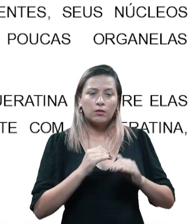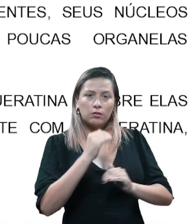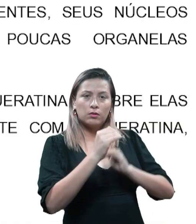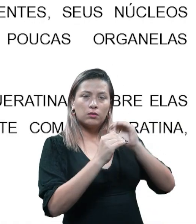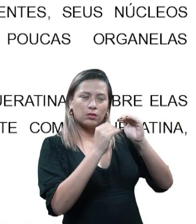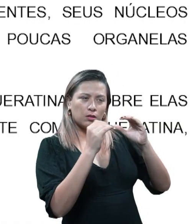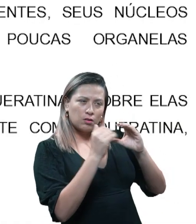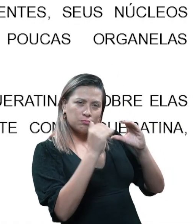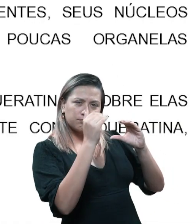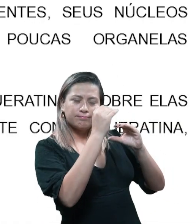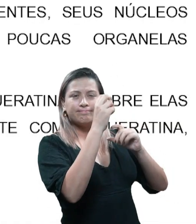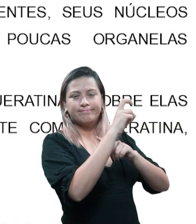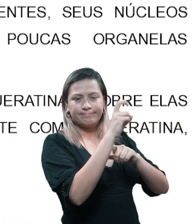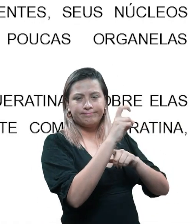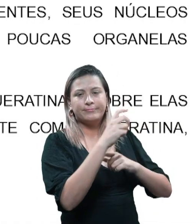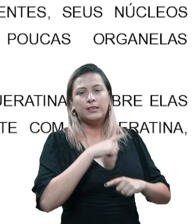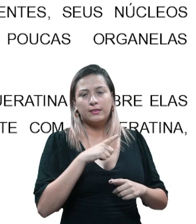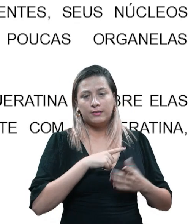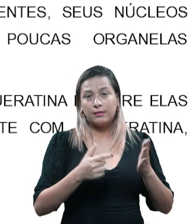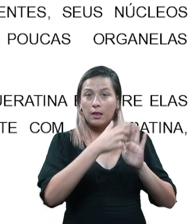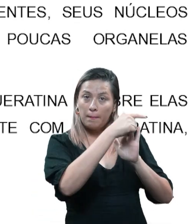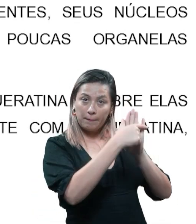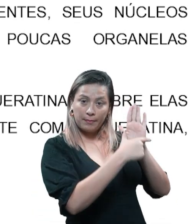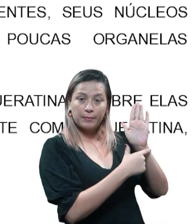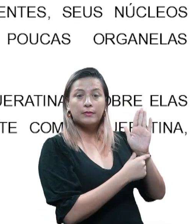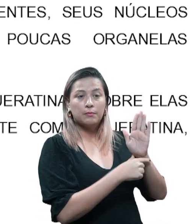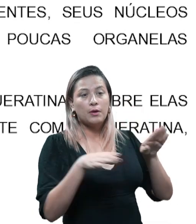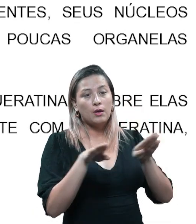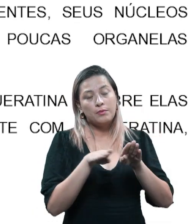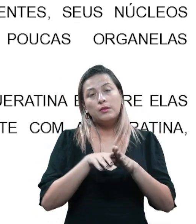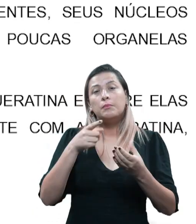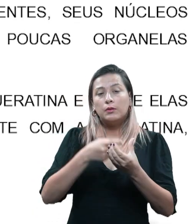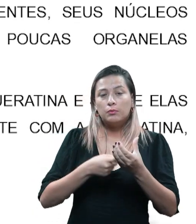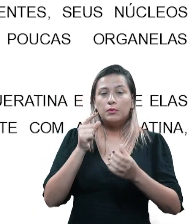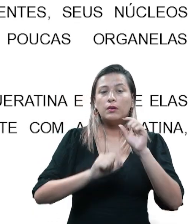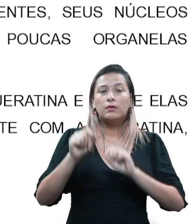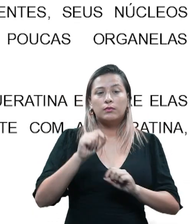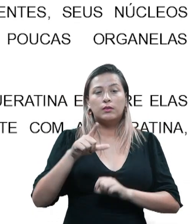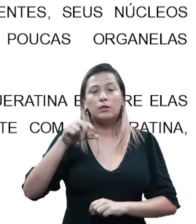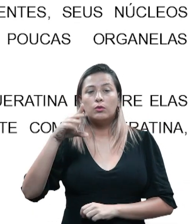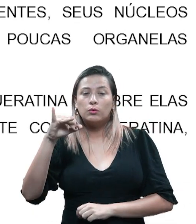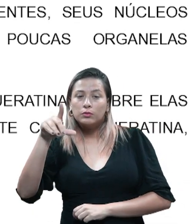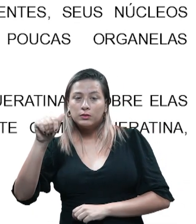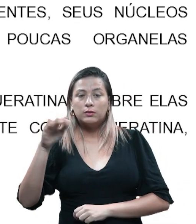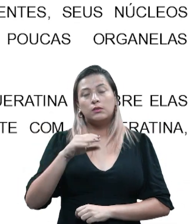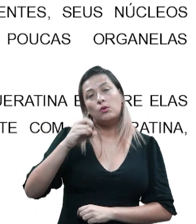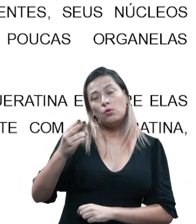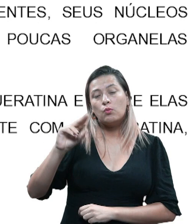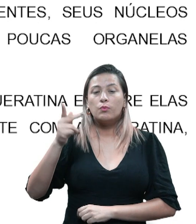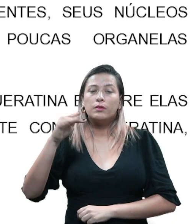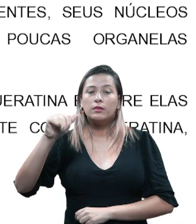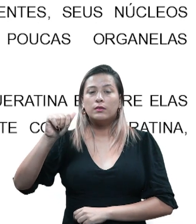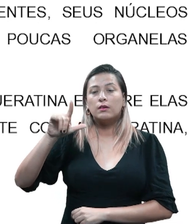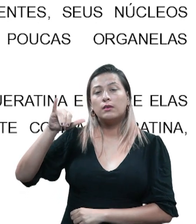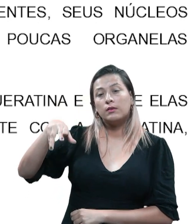camada da epiderme presente só na palma das mãos e na planta dos pés é a camada lúcida ou hialina. É